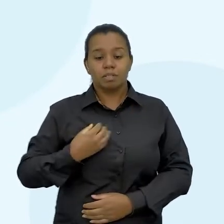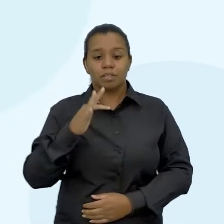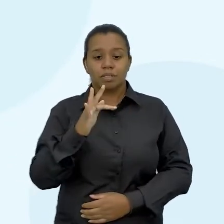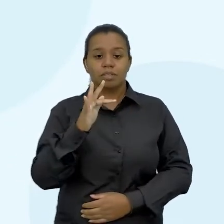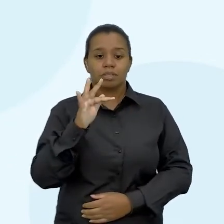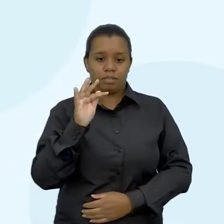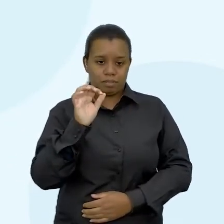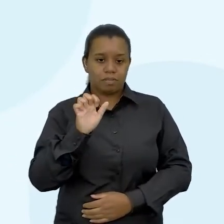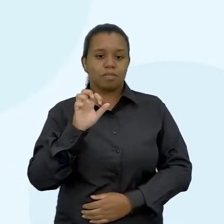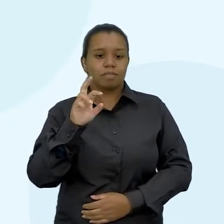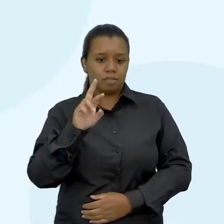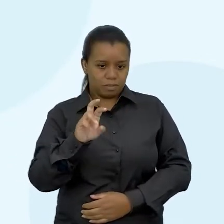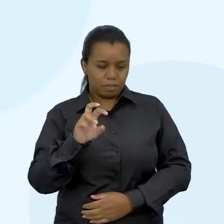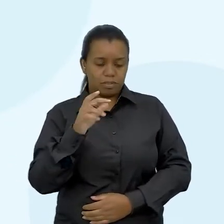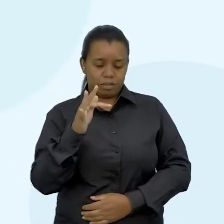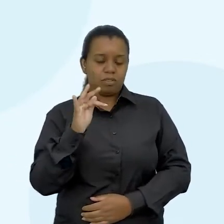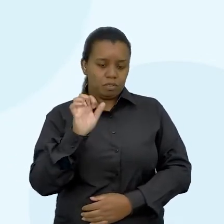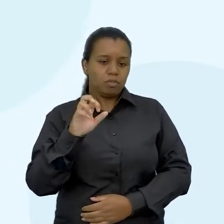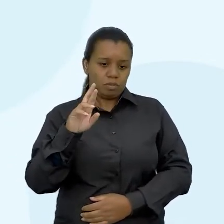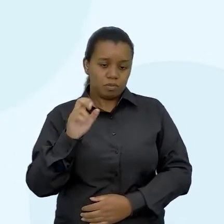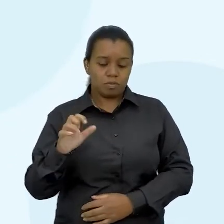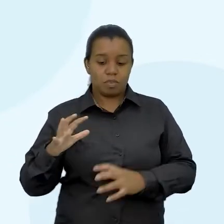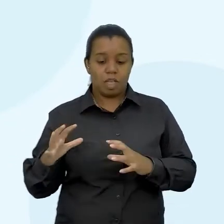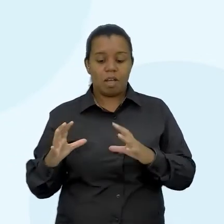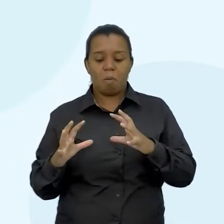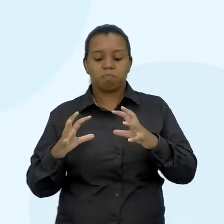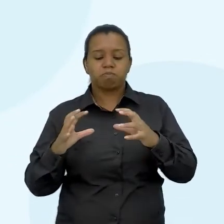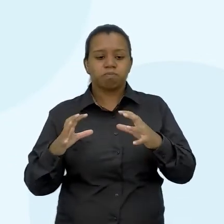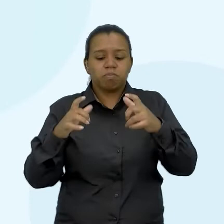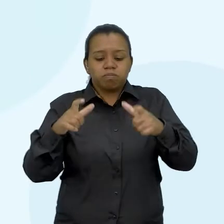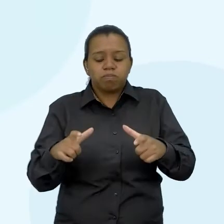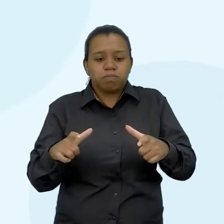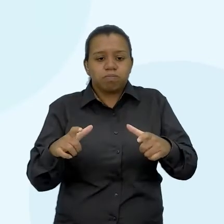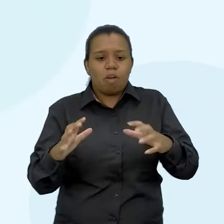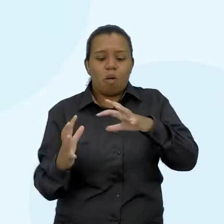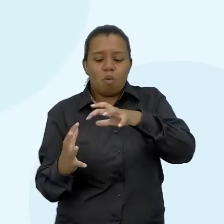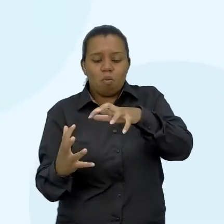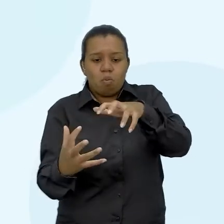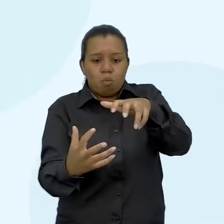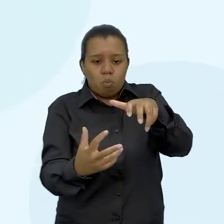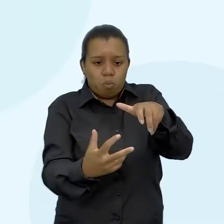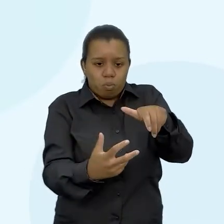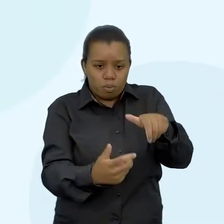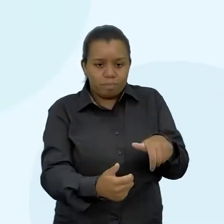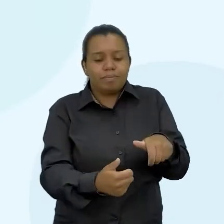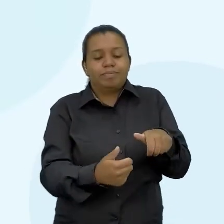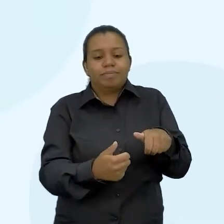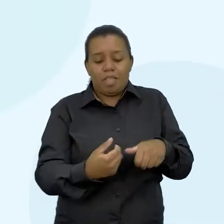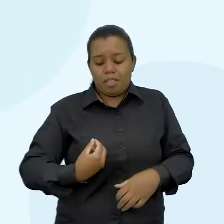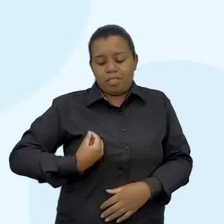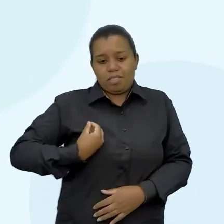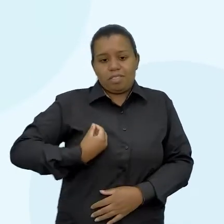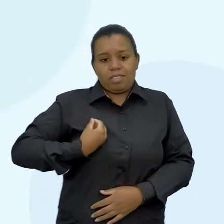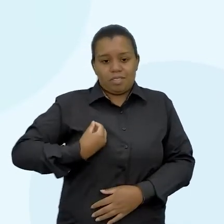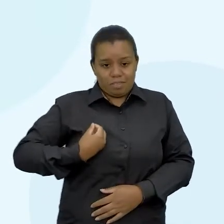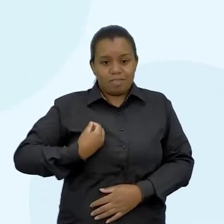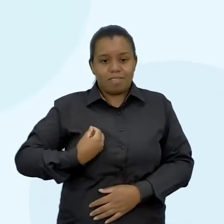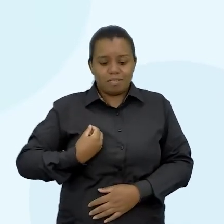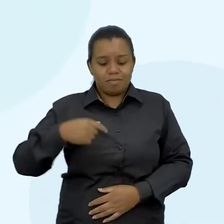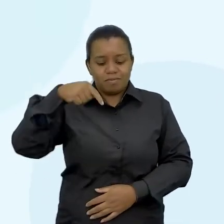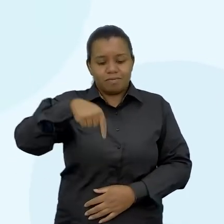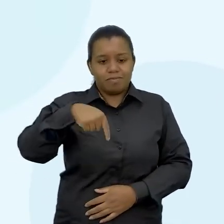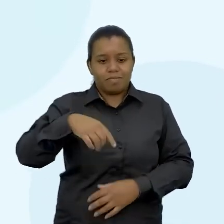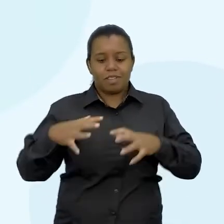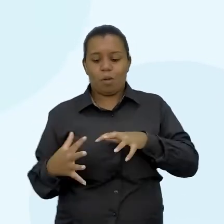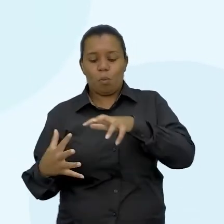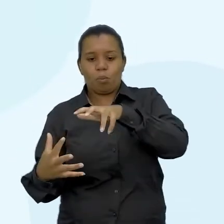a circunferência, né? O formato da Terra. Então, né, o que nós temos aí de vida no nosso planeta, né? Tanto